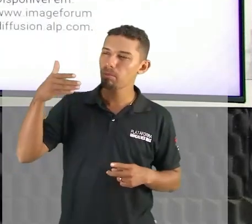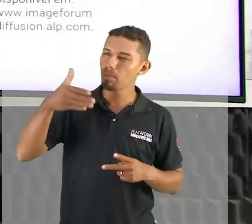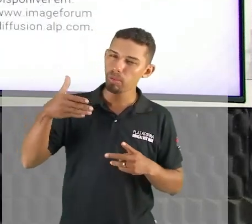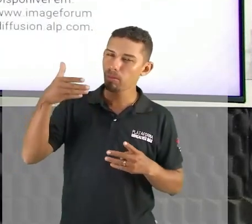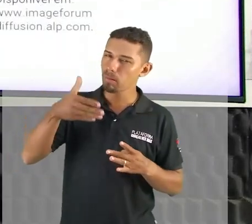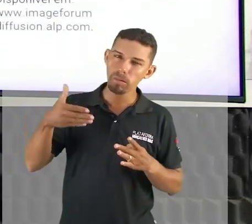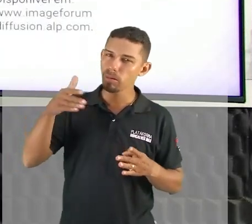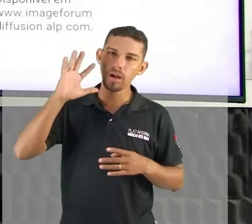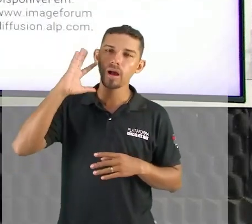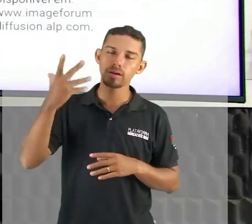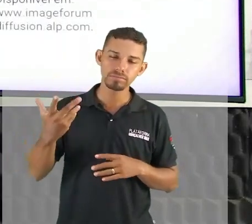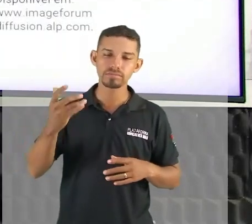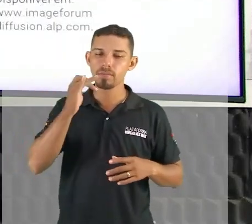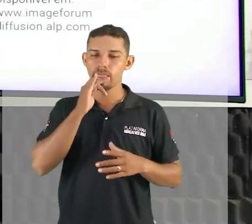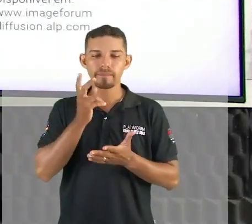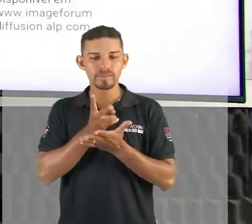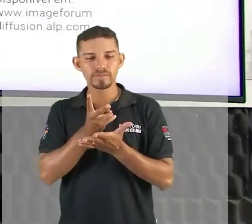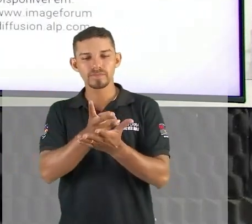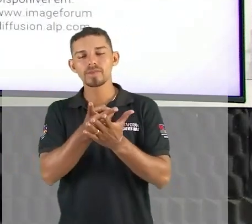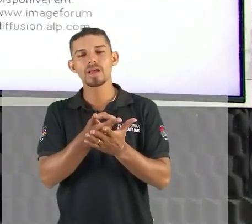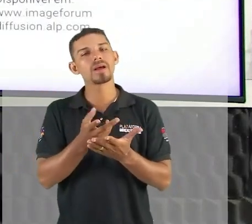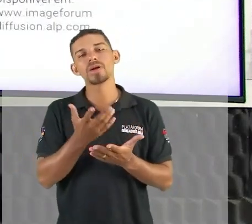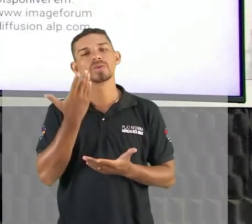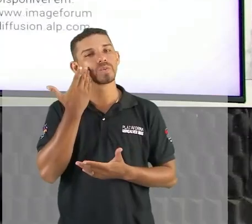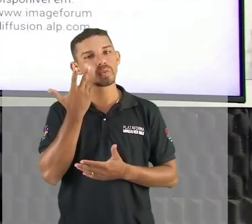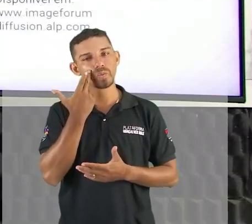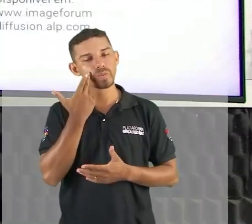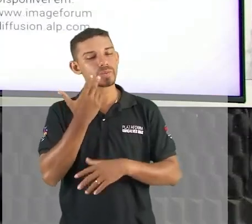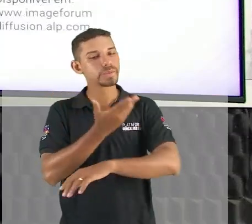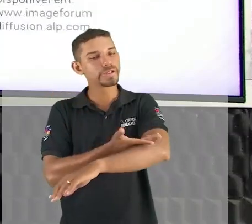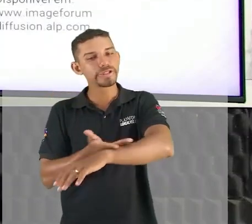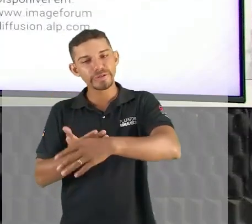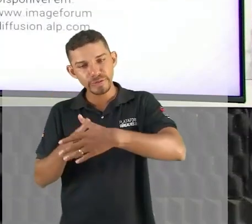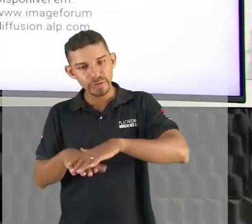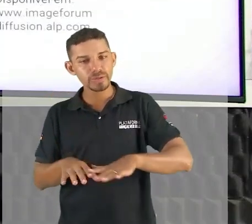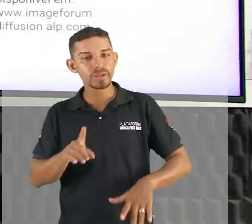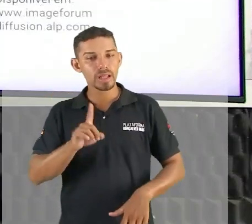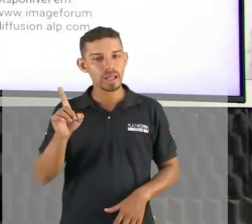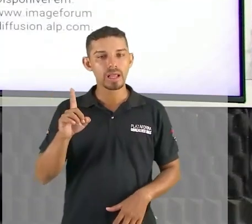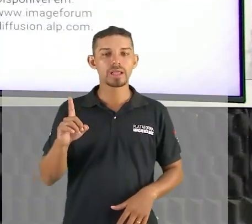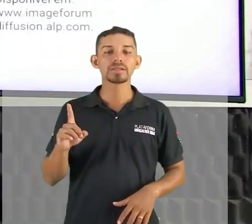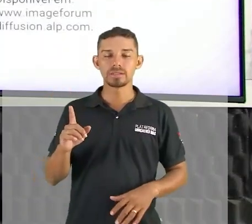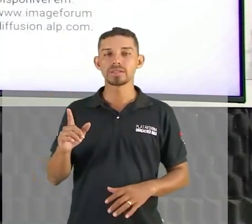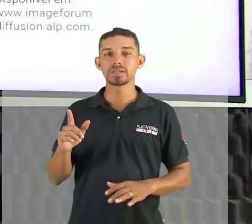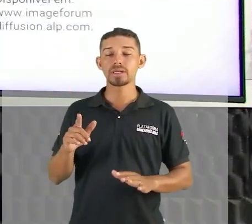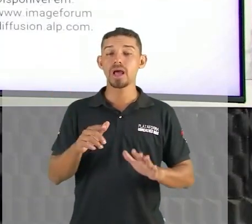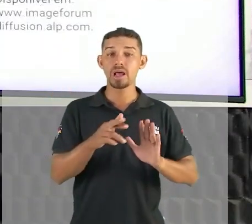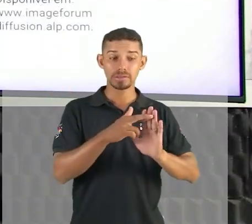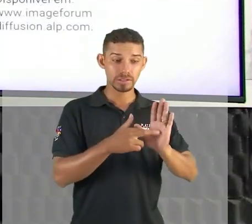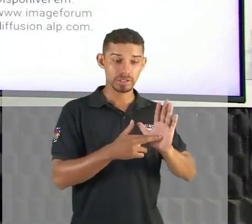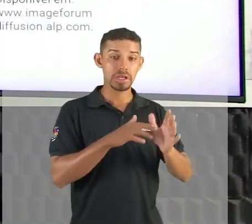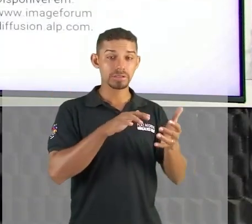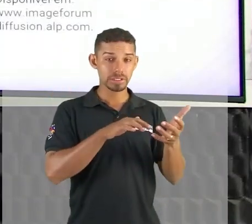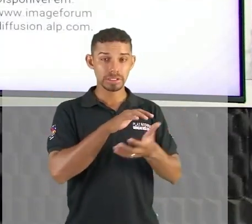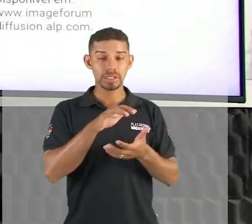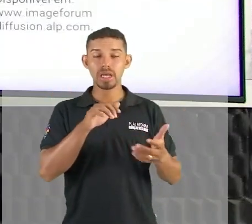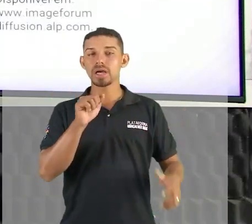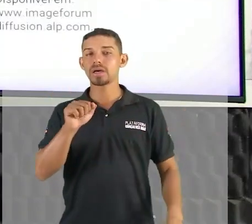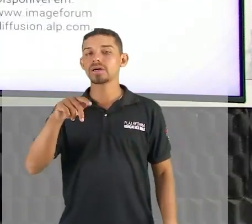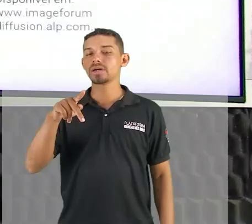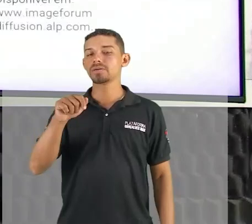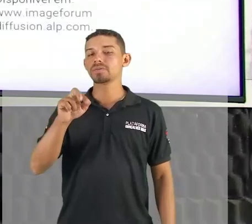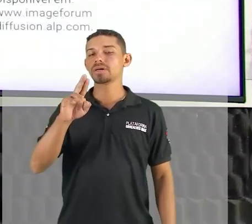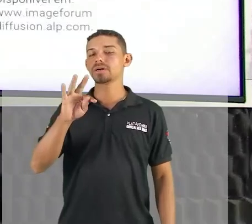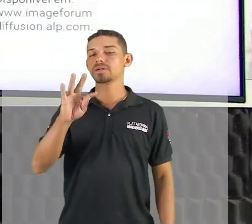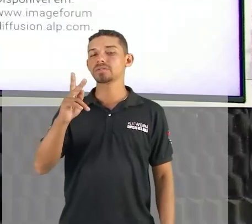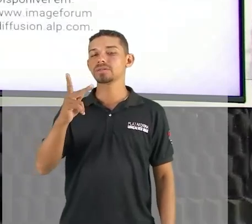isso acontecia de forma habitual, no sentido de que existia essa regra. Então, as pessoas elas